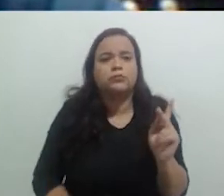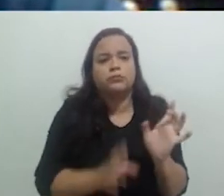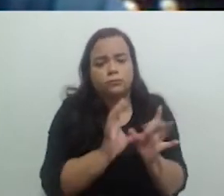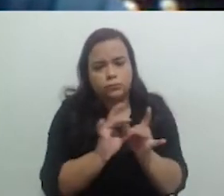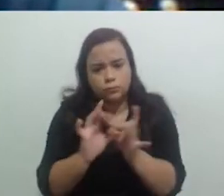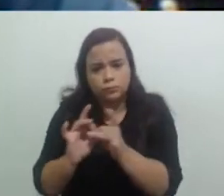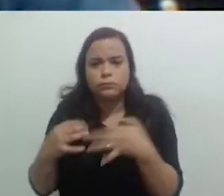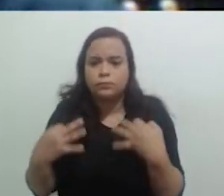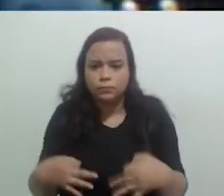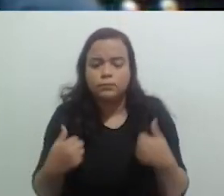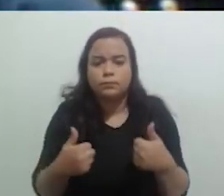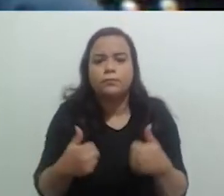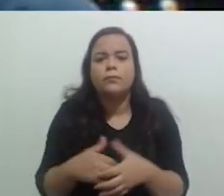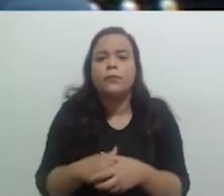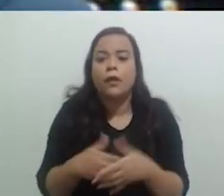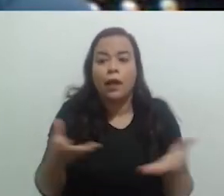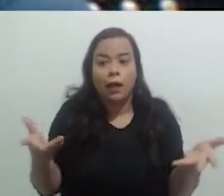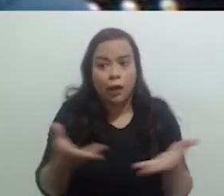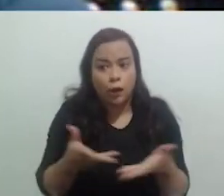Pronto, agora vem...